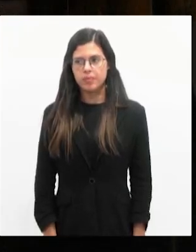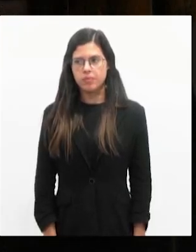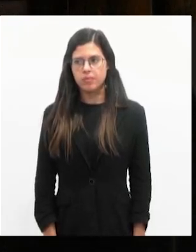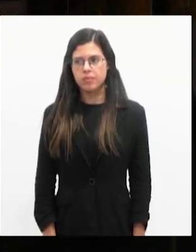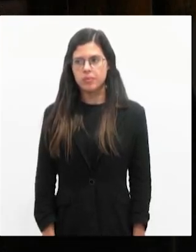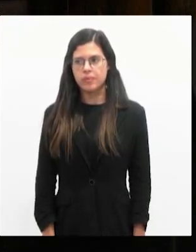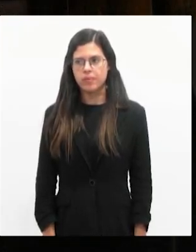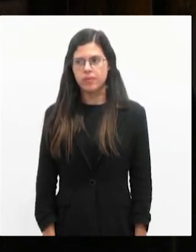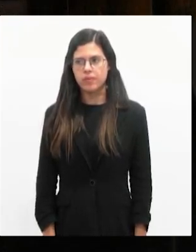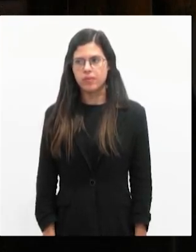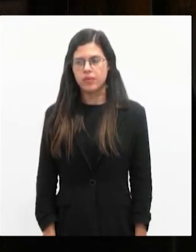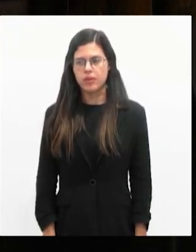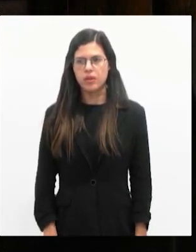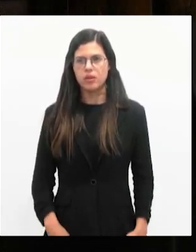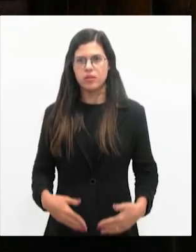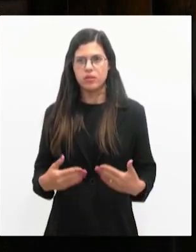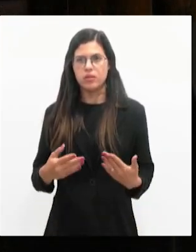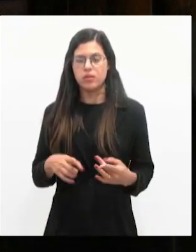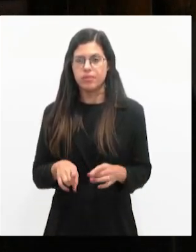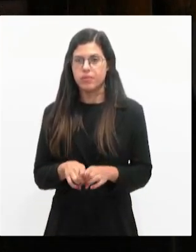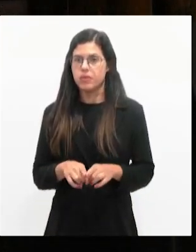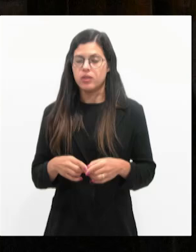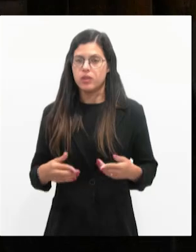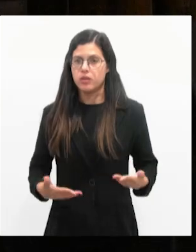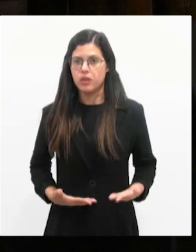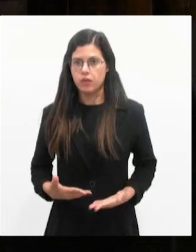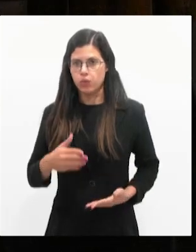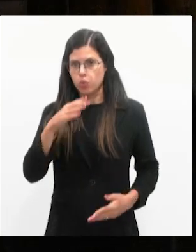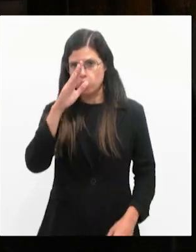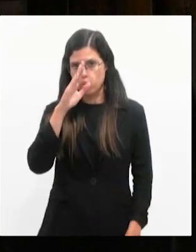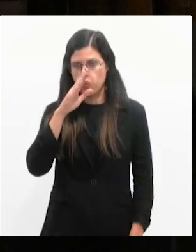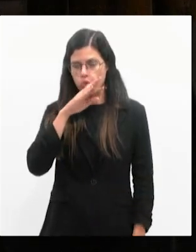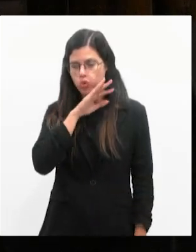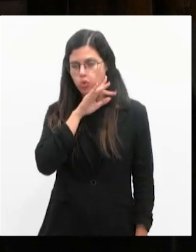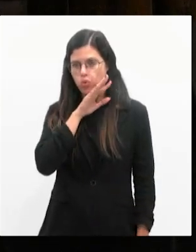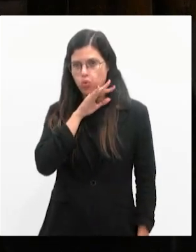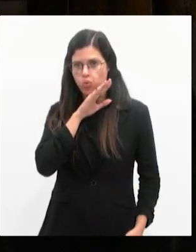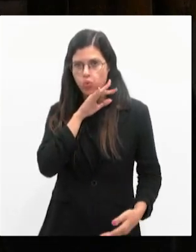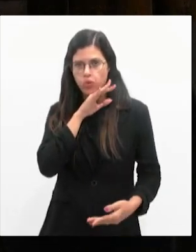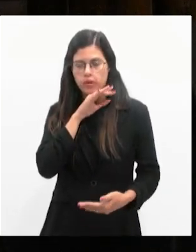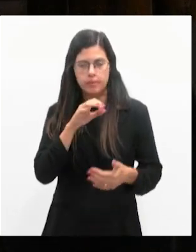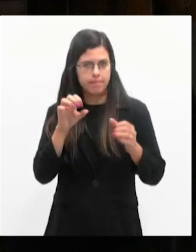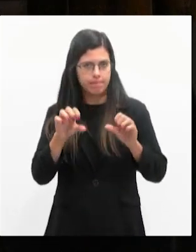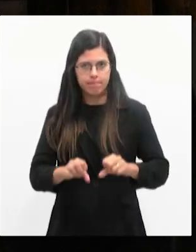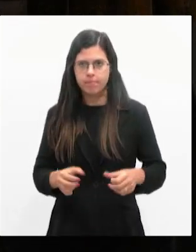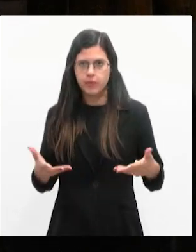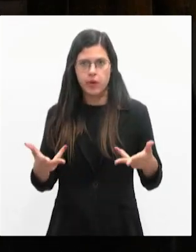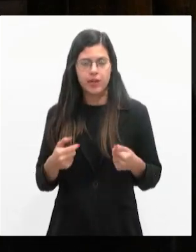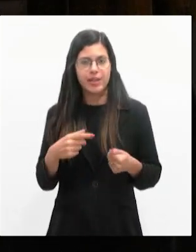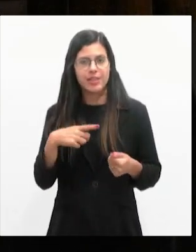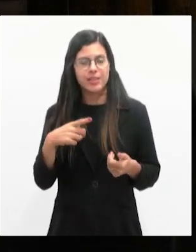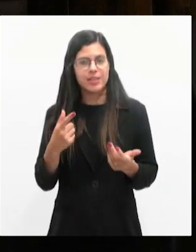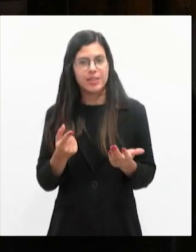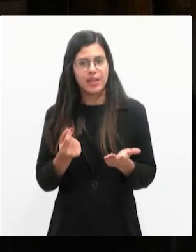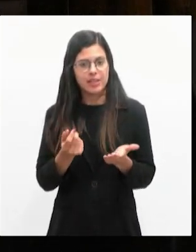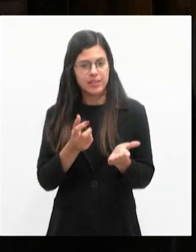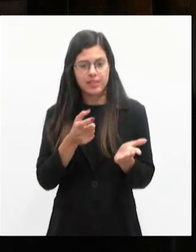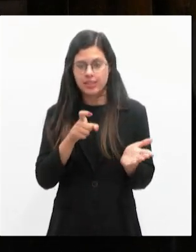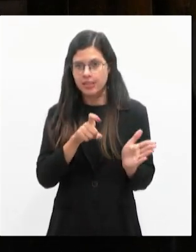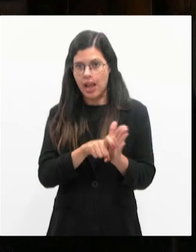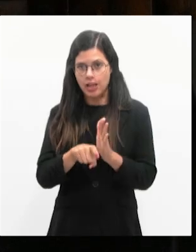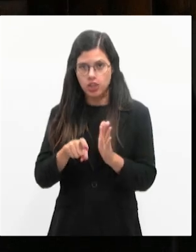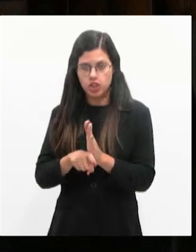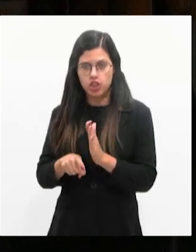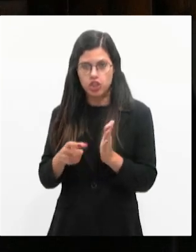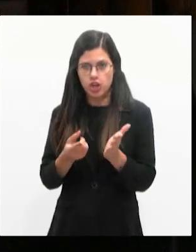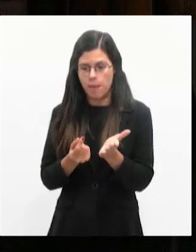de péssima qualidade, eles têm taxa para